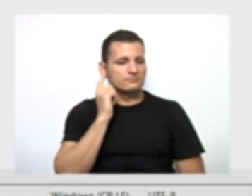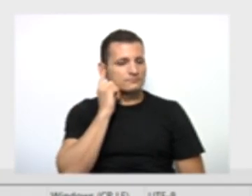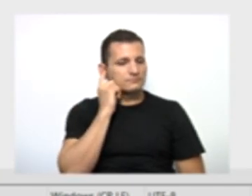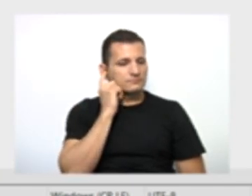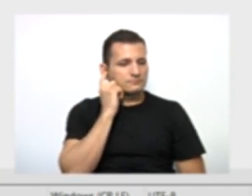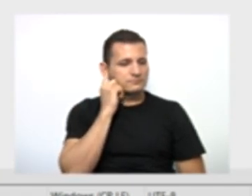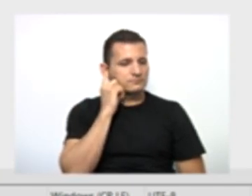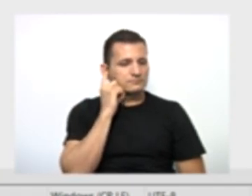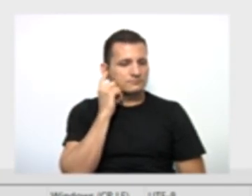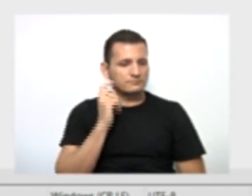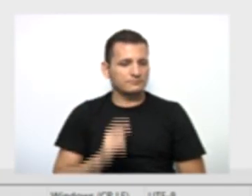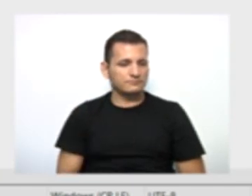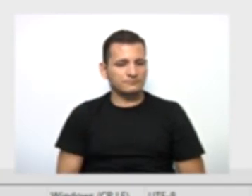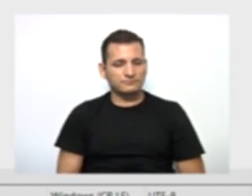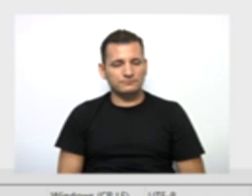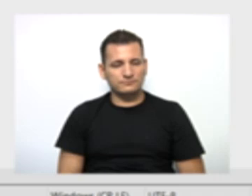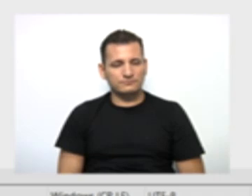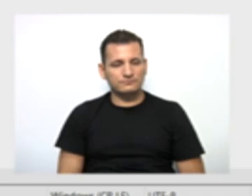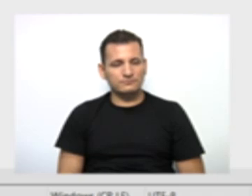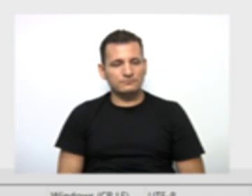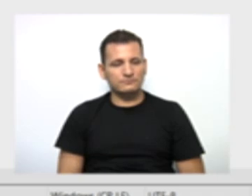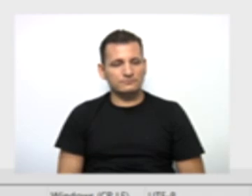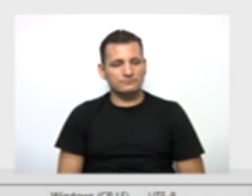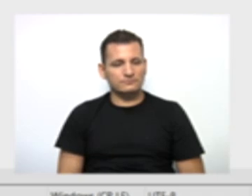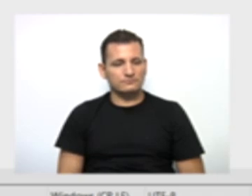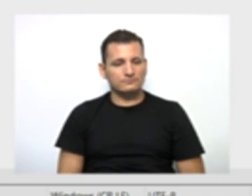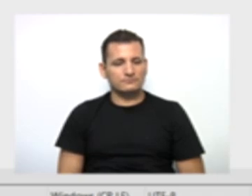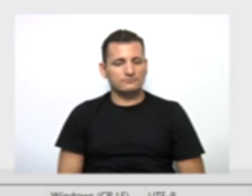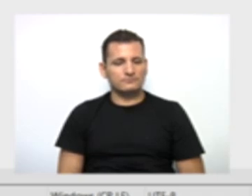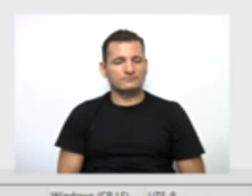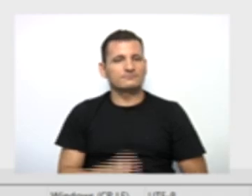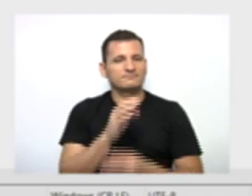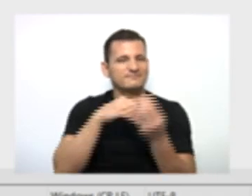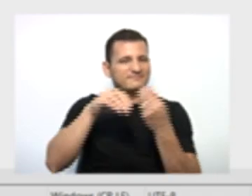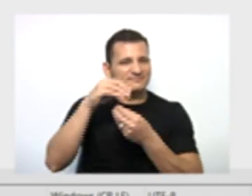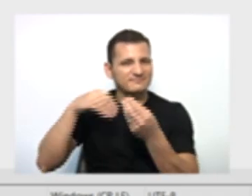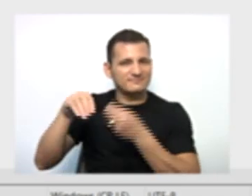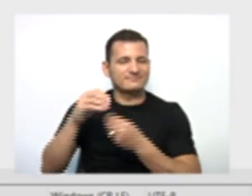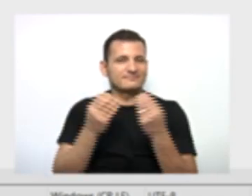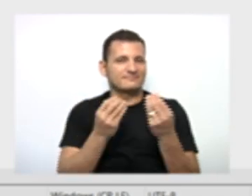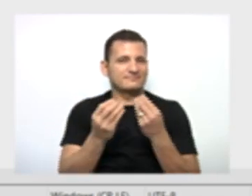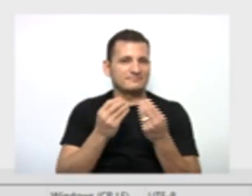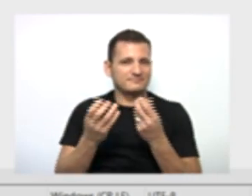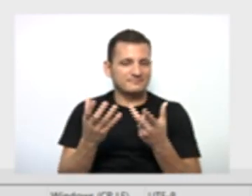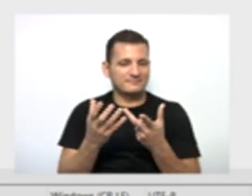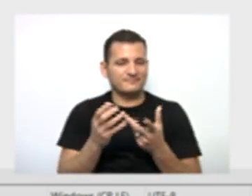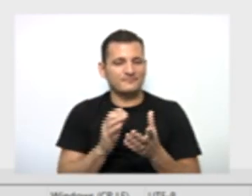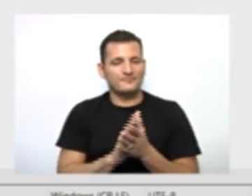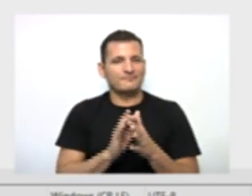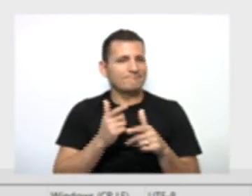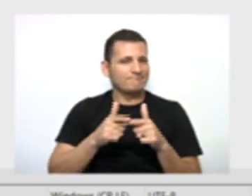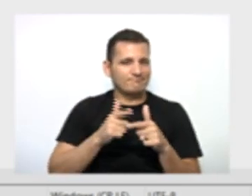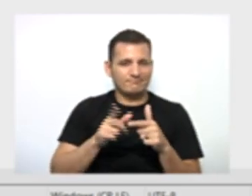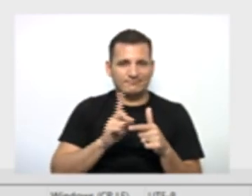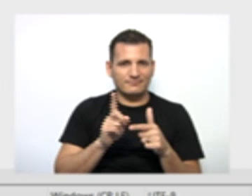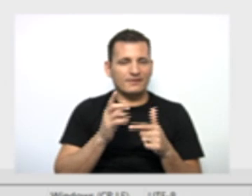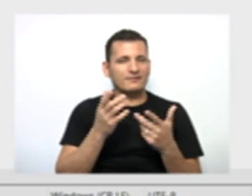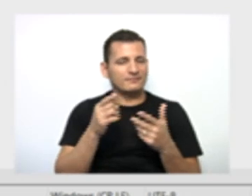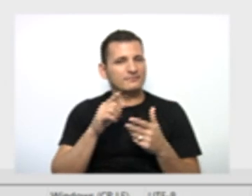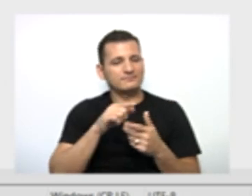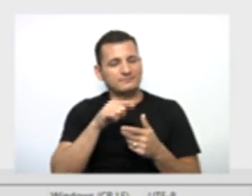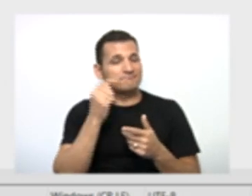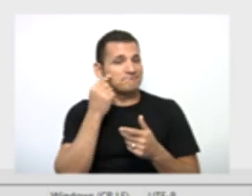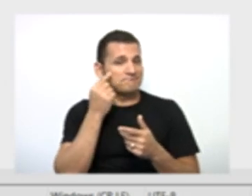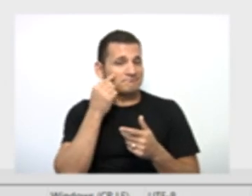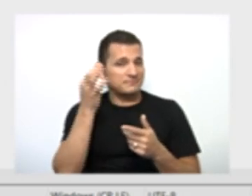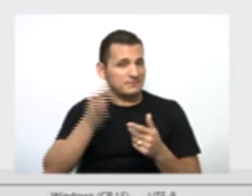E vou colocar esse cara aqui. Meu Deus, professora, botou tudo a tag tudo junto ao mesmo tempo. Não tem problema, vocês vão ver que vai dar certo